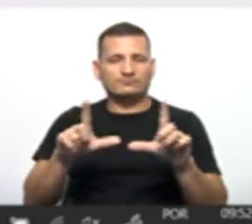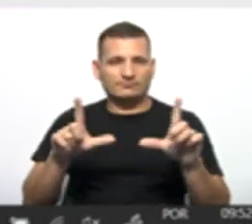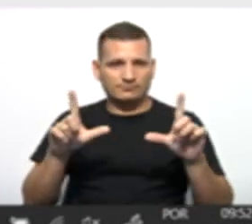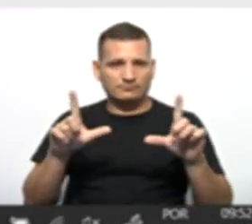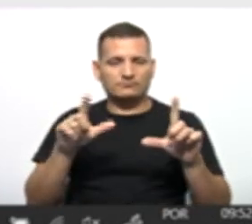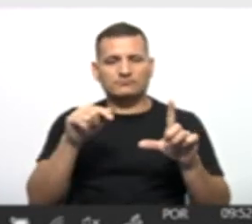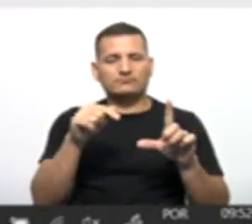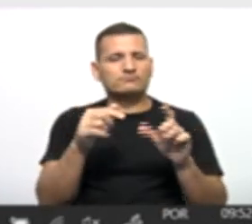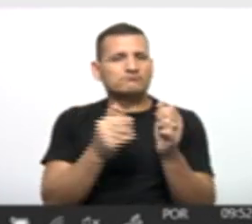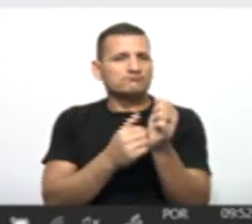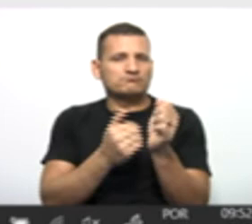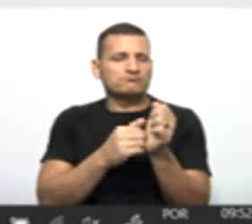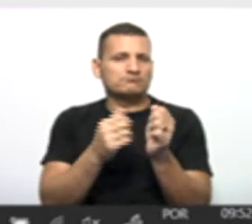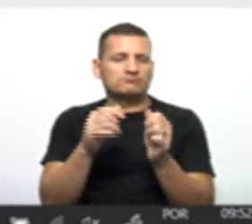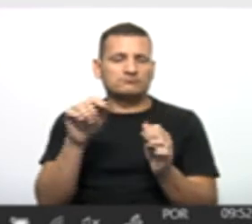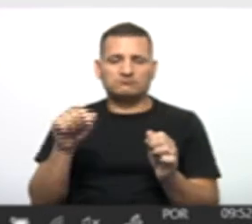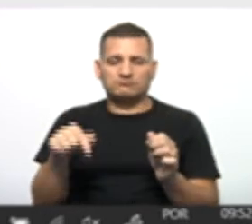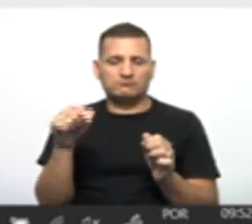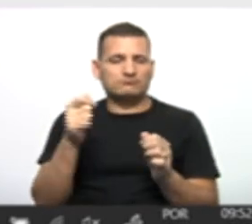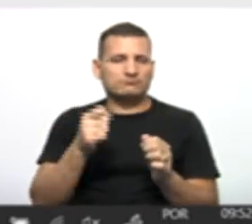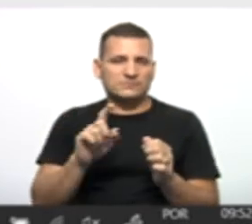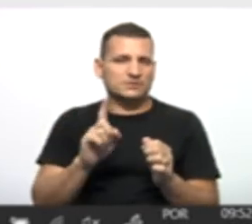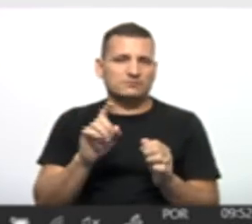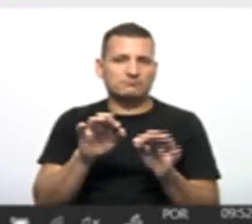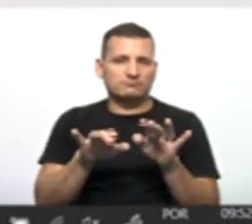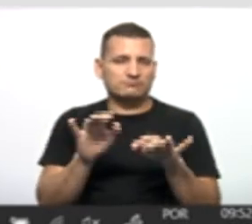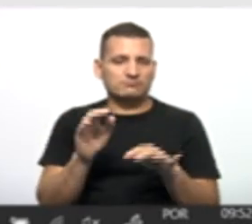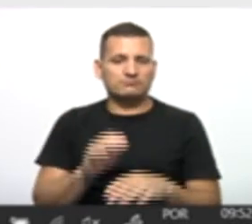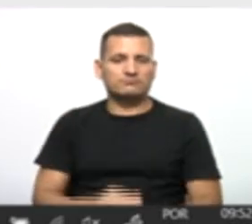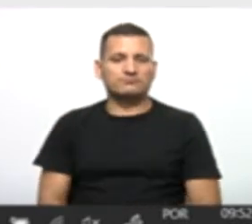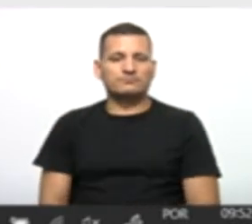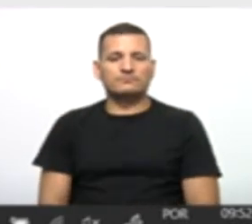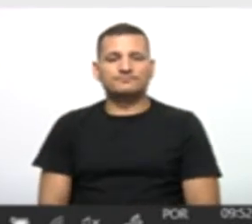senha vai estar em branco. Então basta que você dê um Enter que ele já vai entrar.